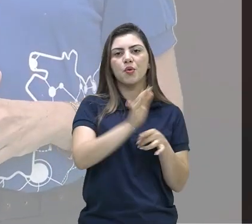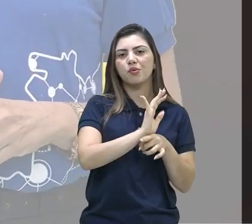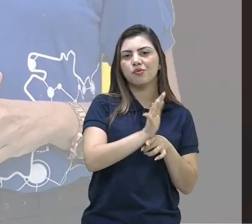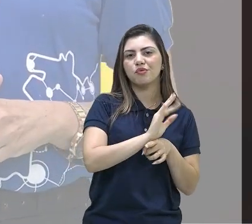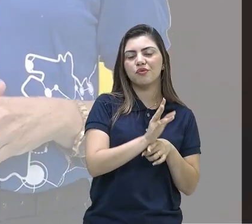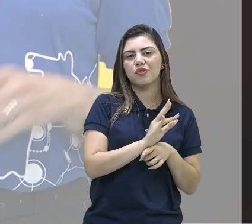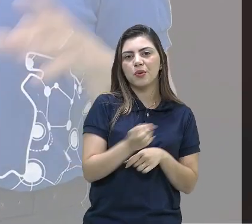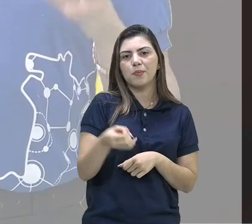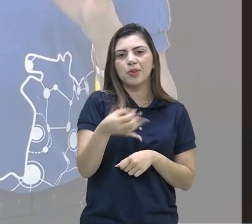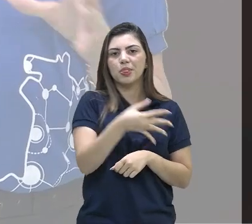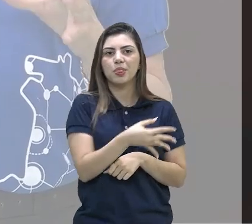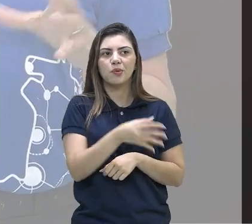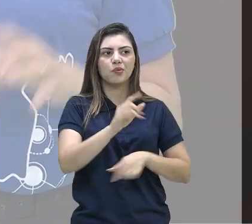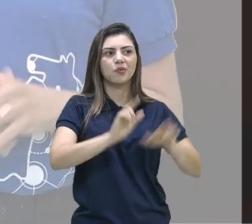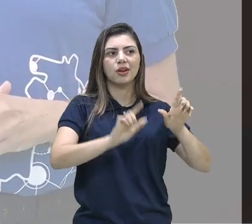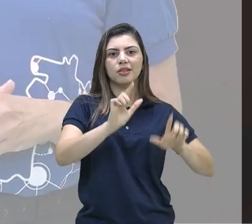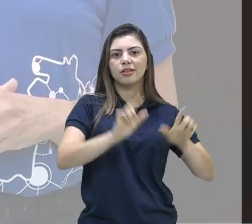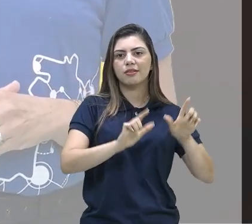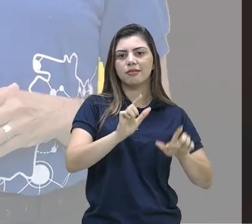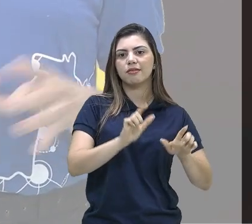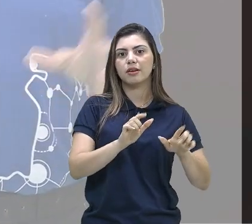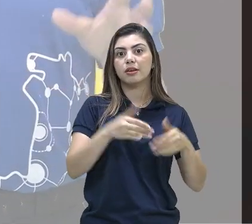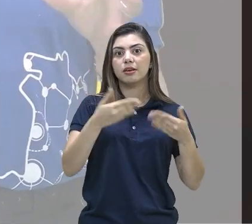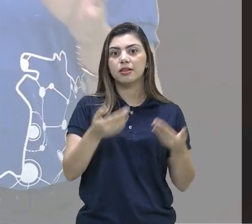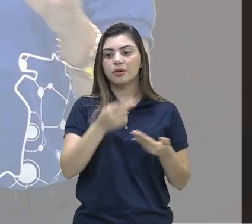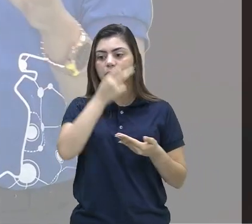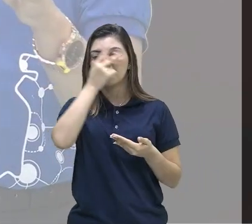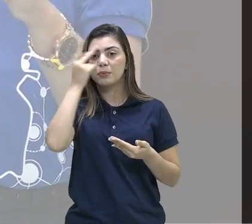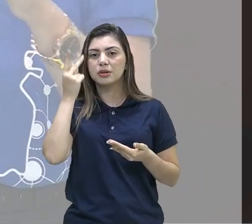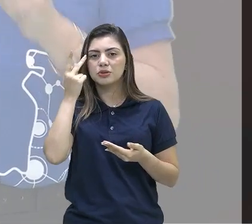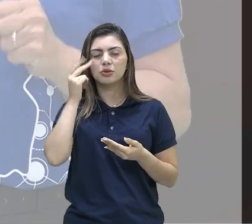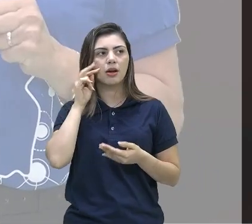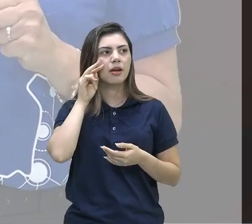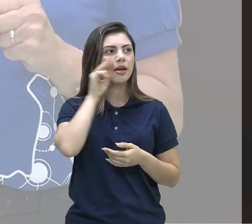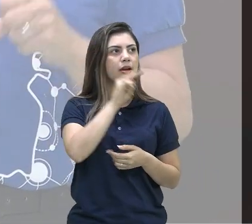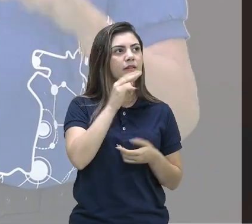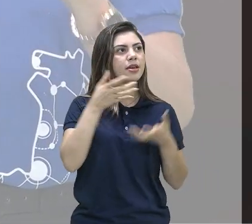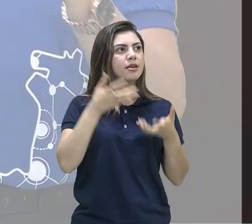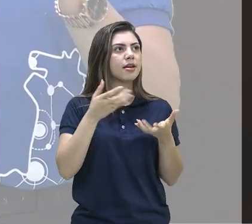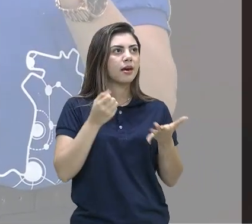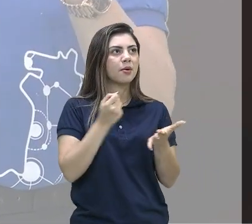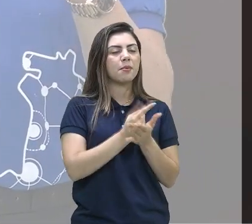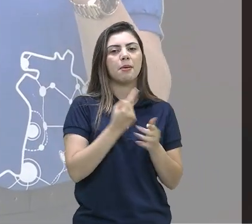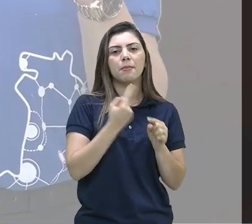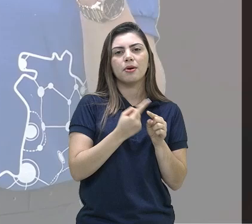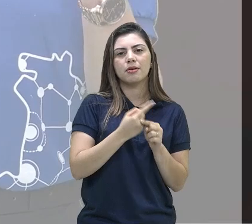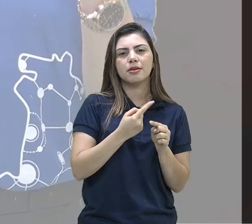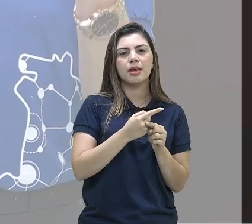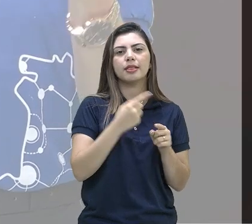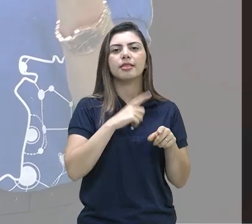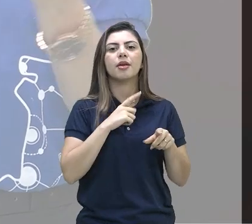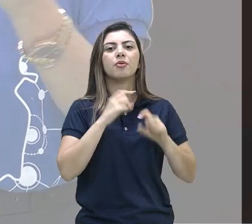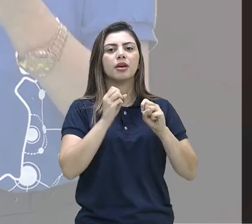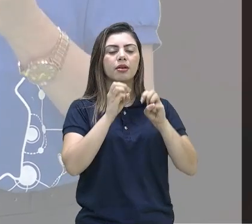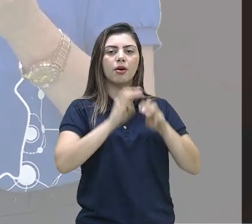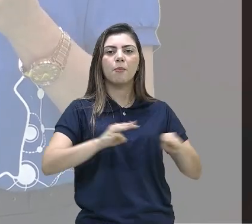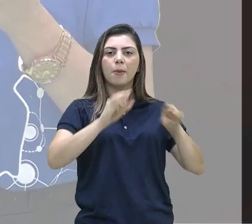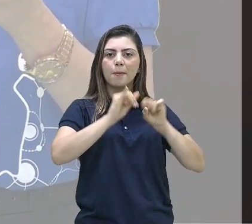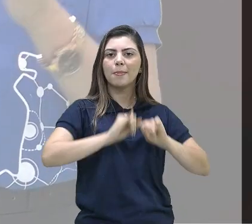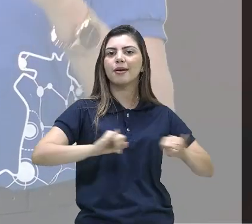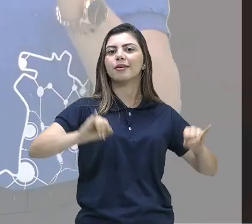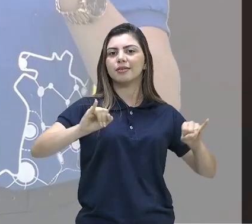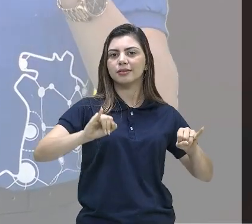passar na televisão. O Ibope fica alto porque a propaganda chama, tudo é